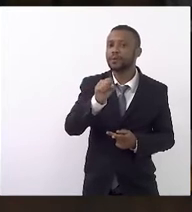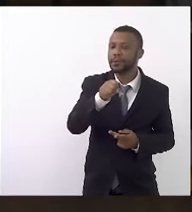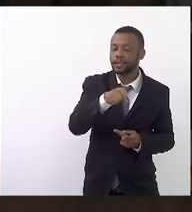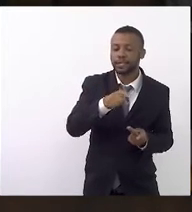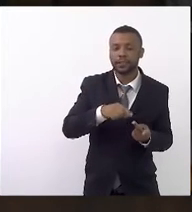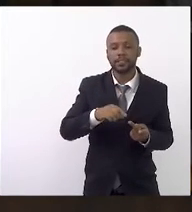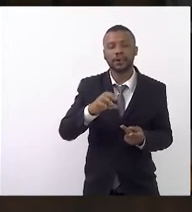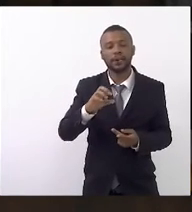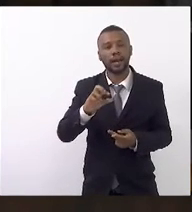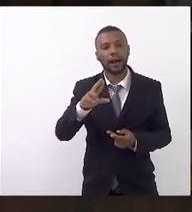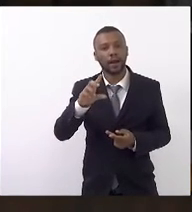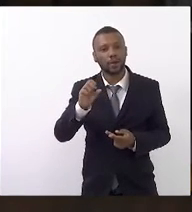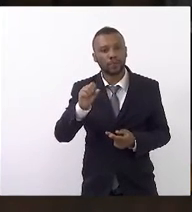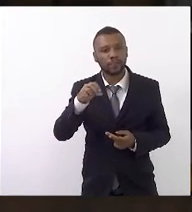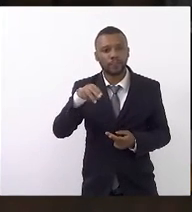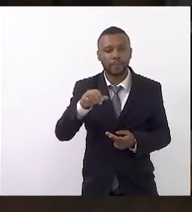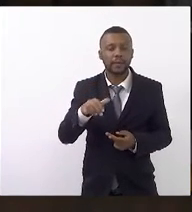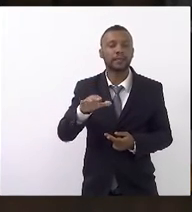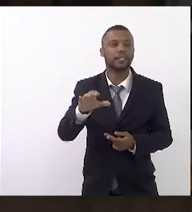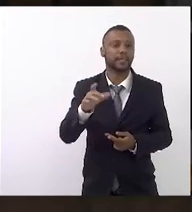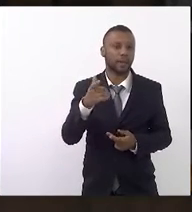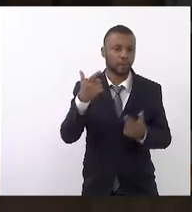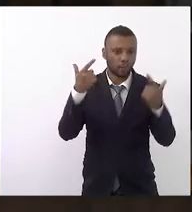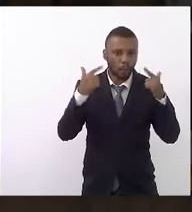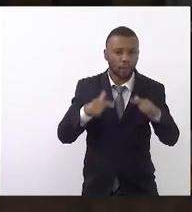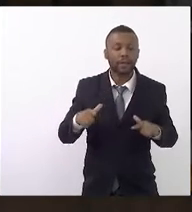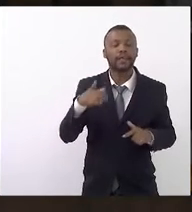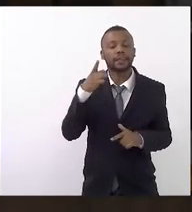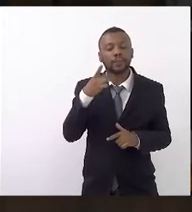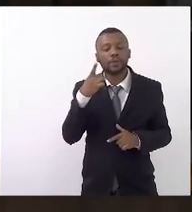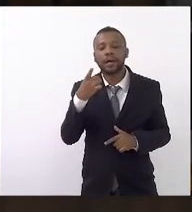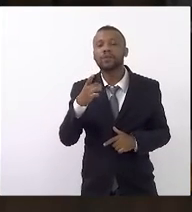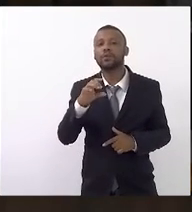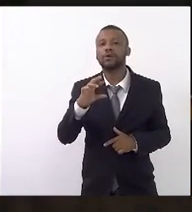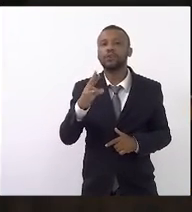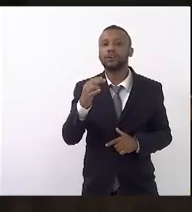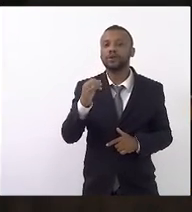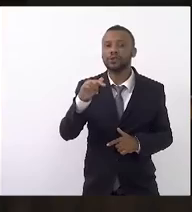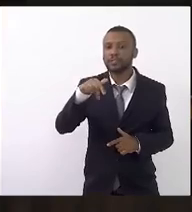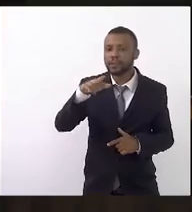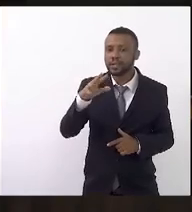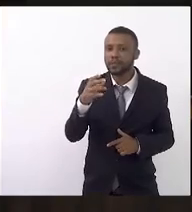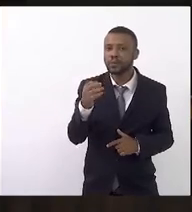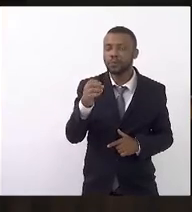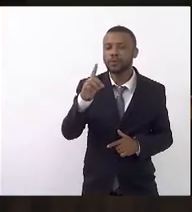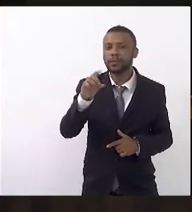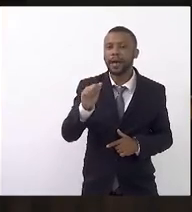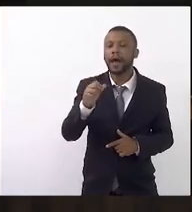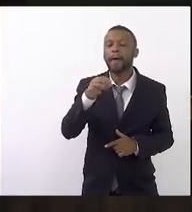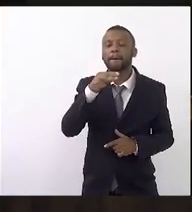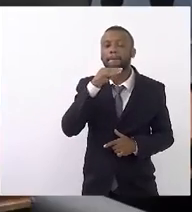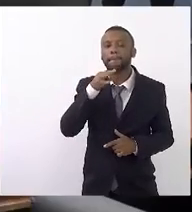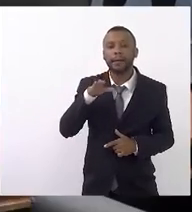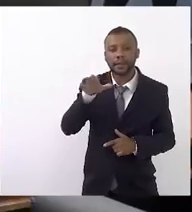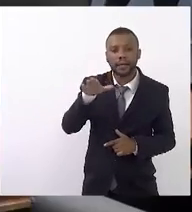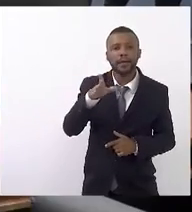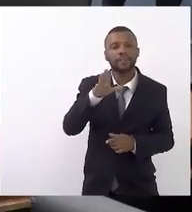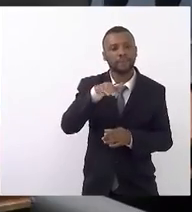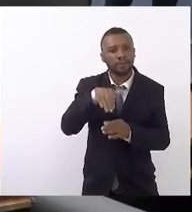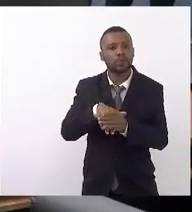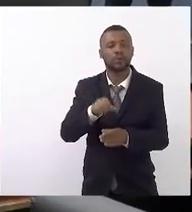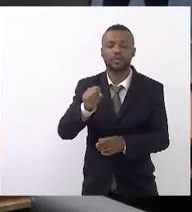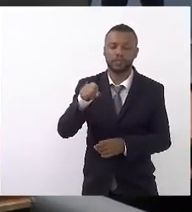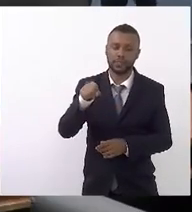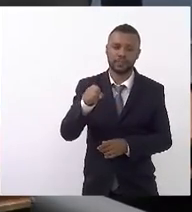Minck, abstenção. Sérgio Jordão, sim. Deputado Chiquinho da Mangueira. Deputado Chiquinho da Mangueira, vota sim.